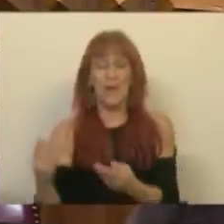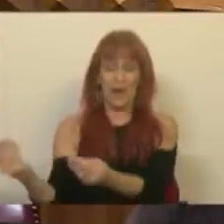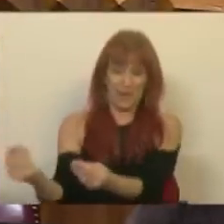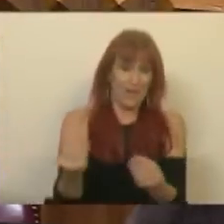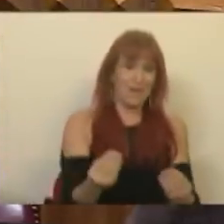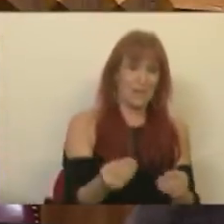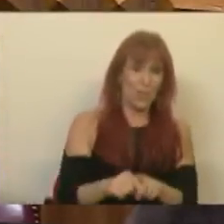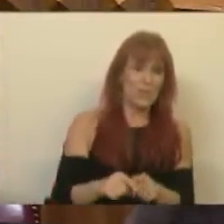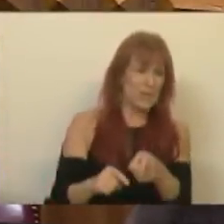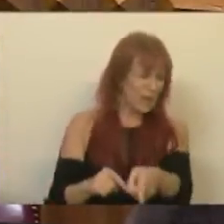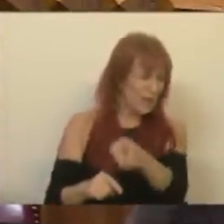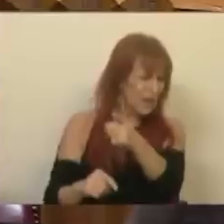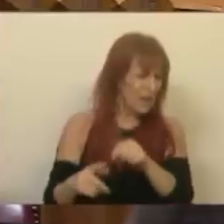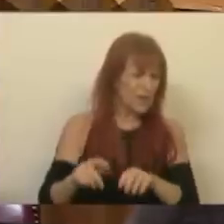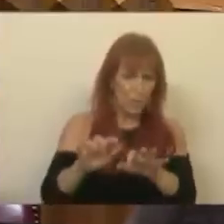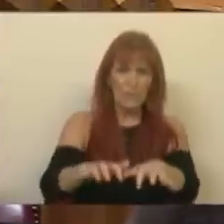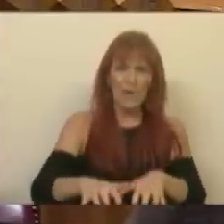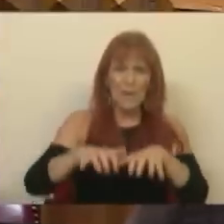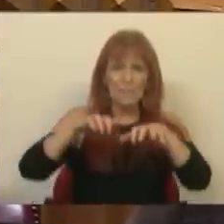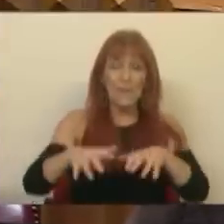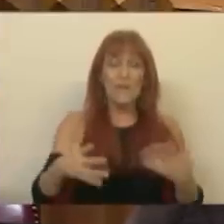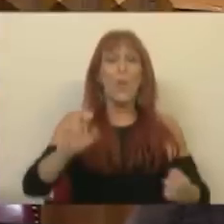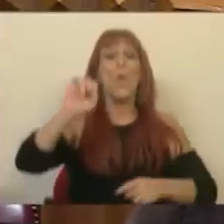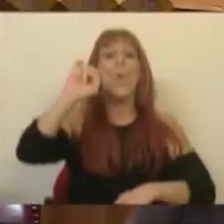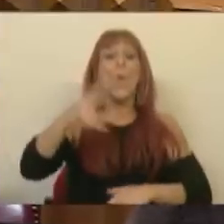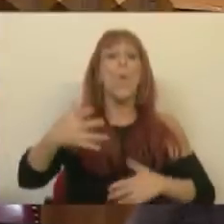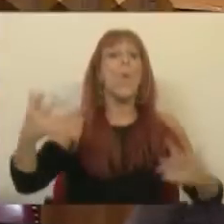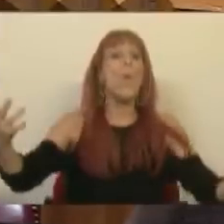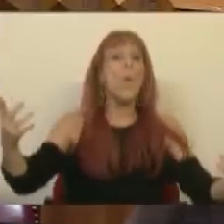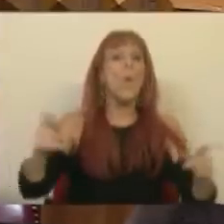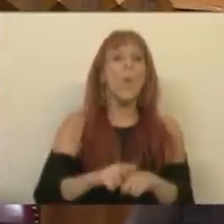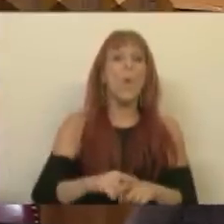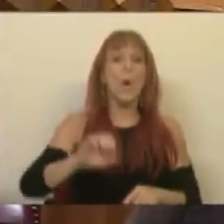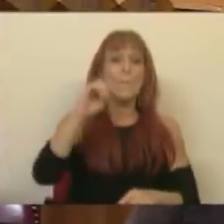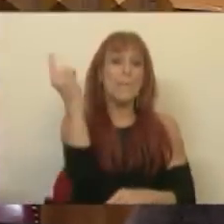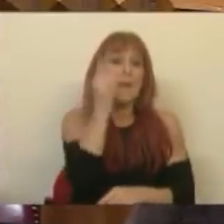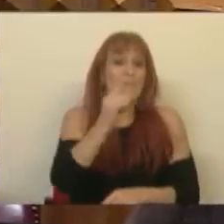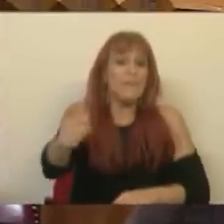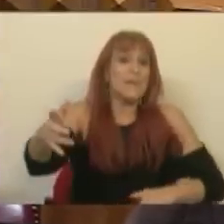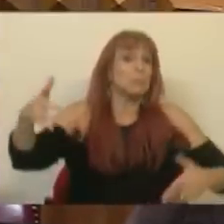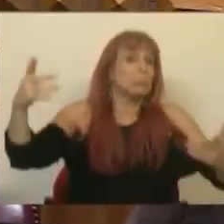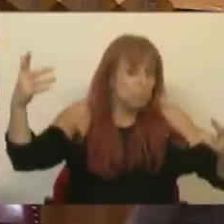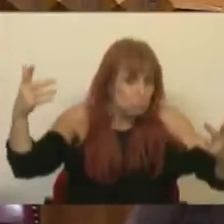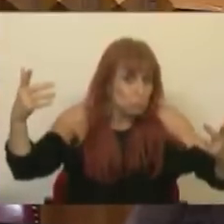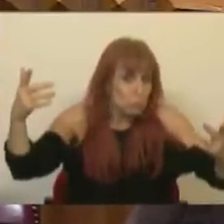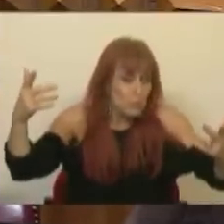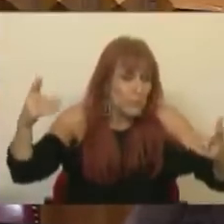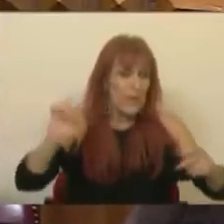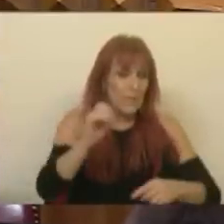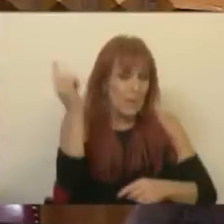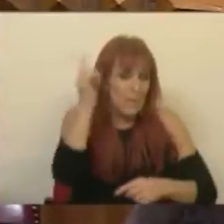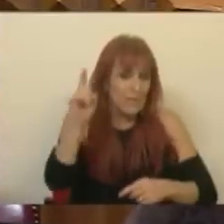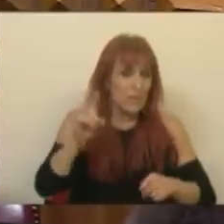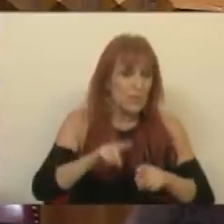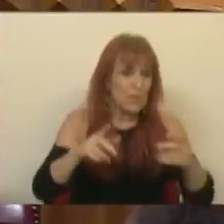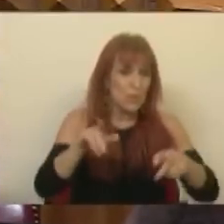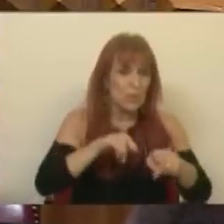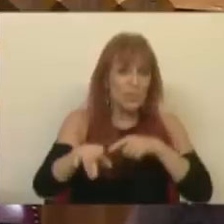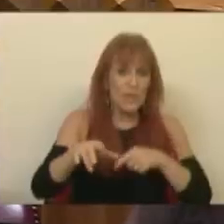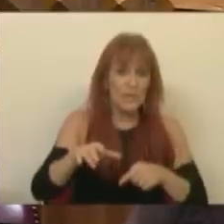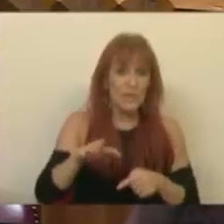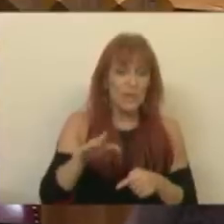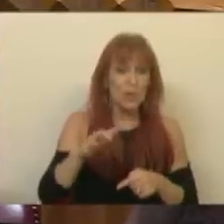trazida pela Ariel para o Parlamento ou pela primeira vez pela primeira vez o deputado